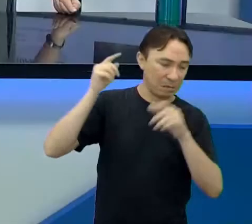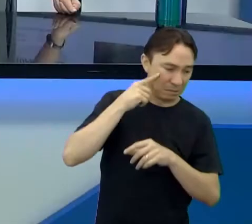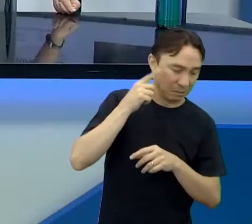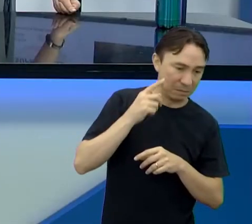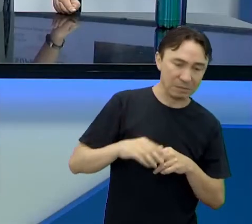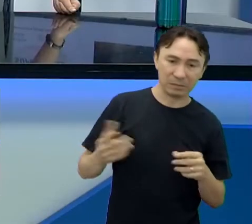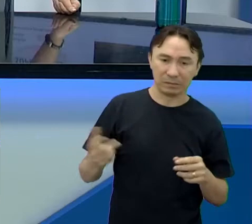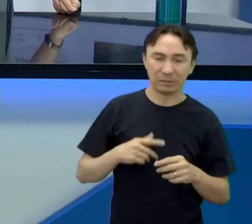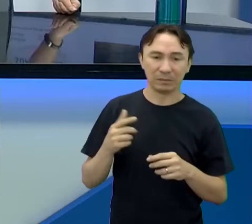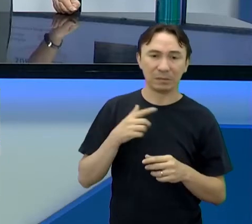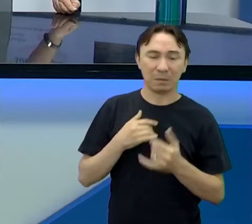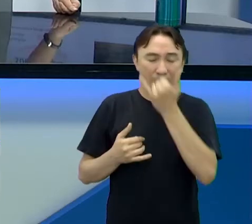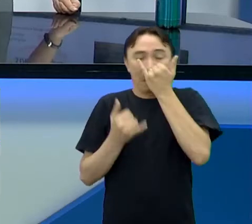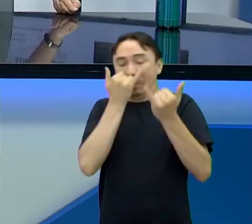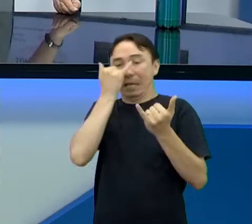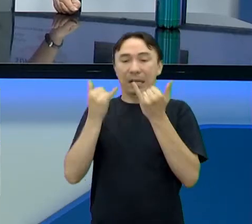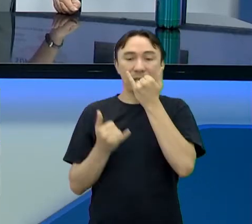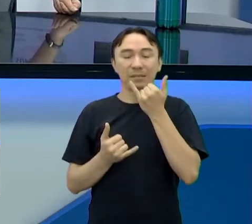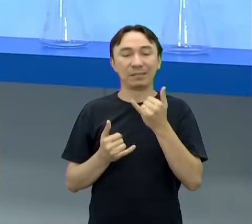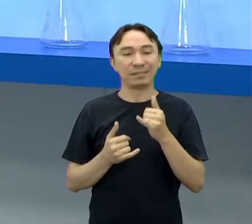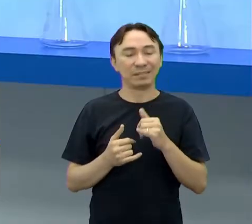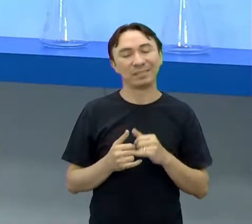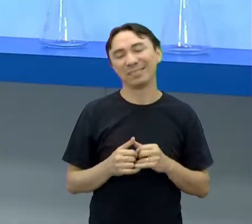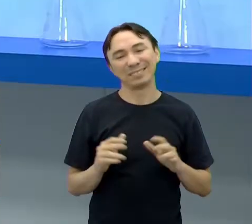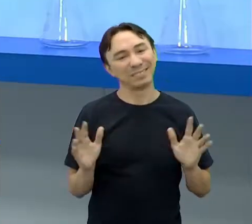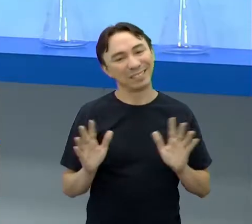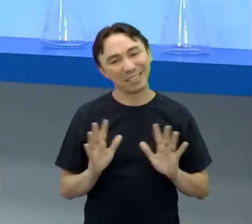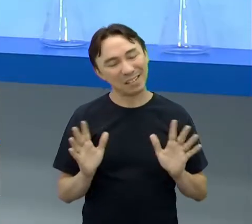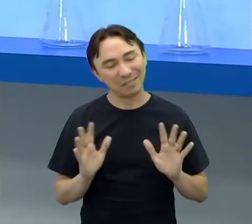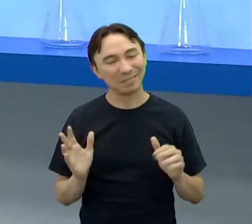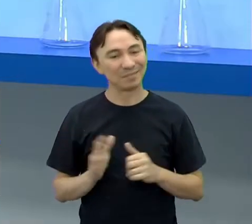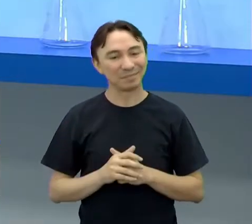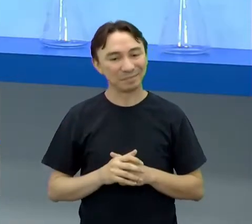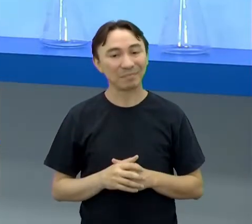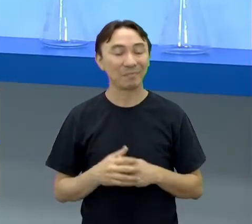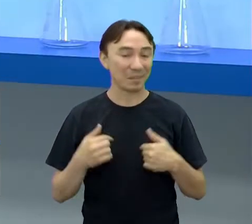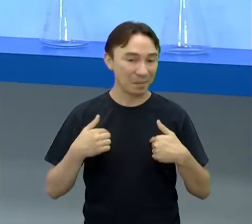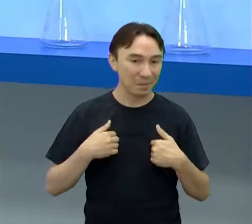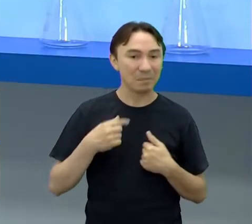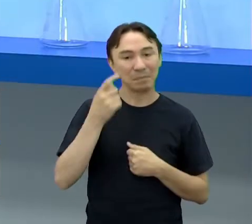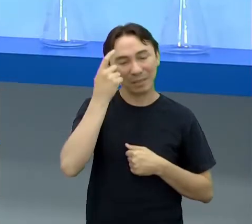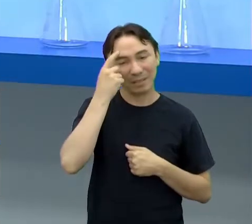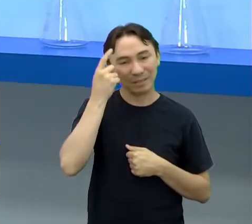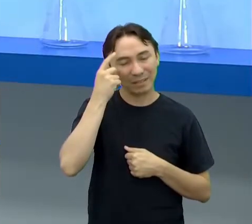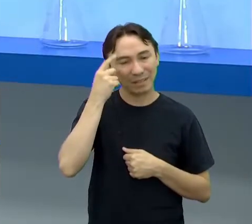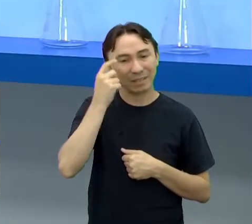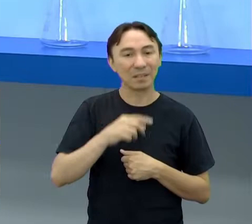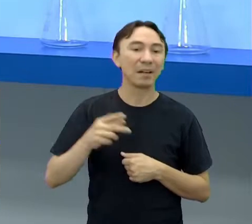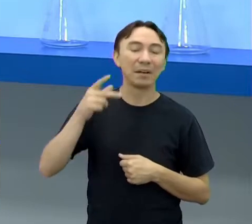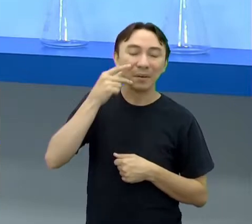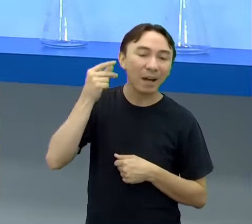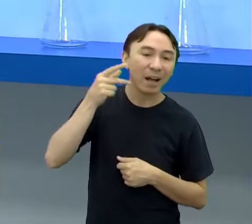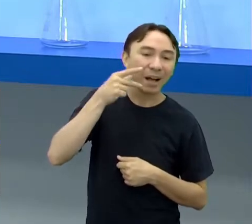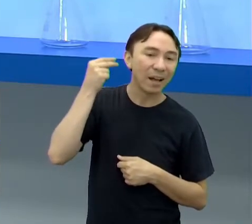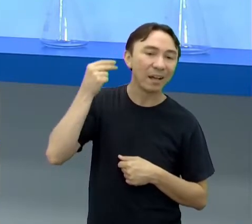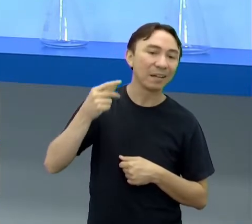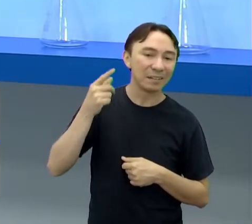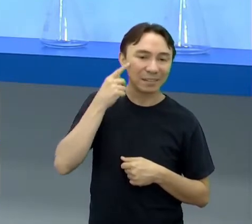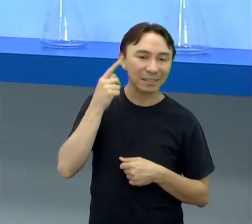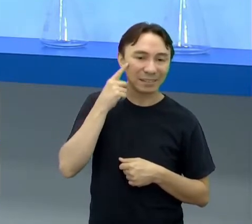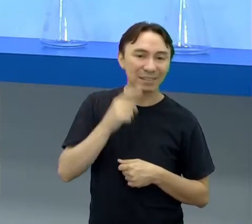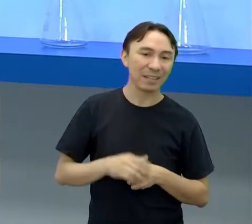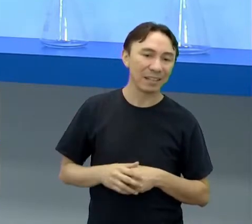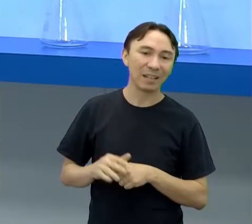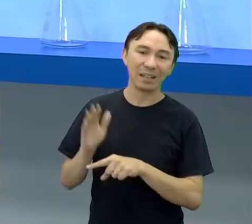azar, dá azar, eu pelo contrário, já como eu sou mais mística, eu acho que o gato sim, ele tem uma boa influência até para o